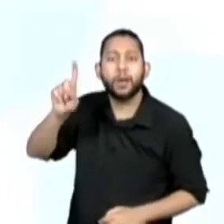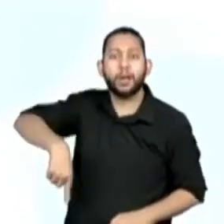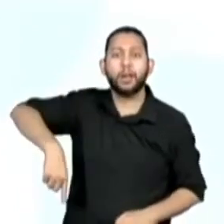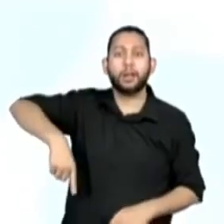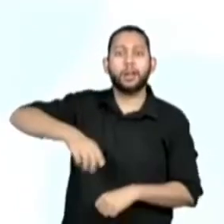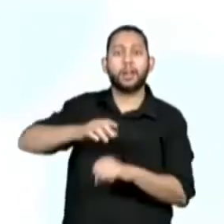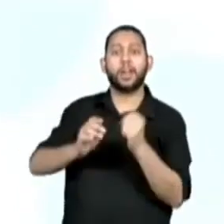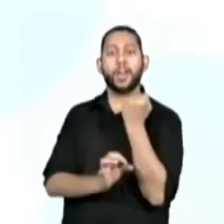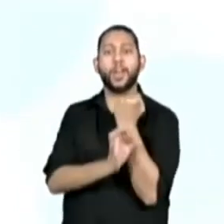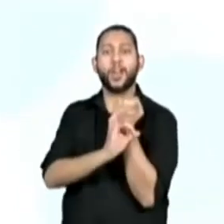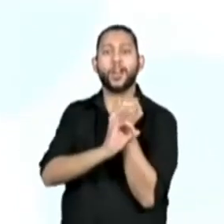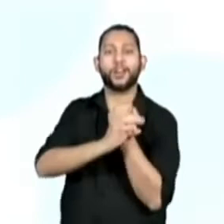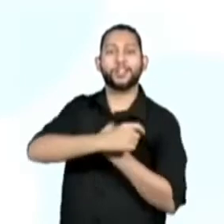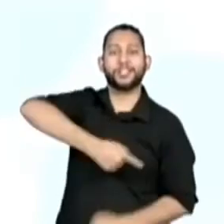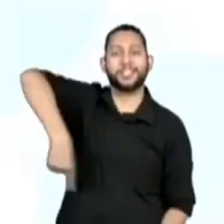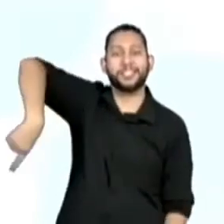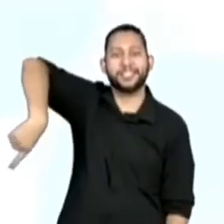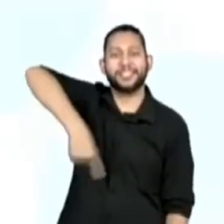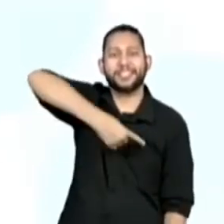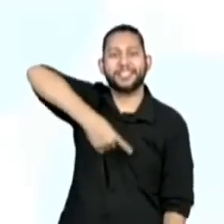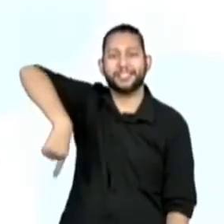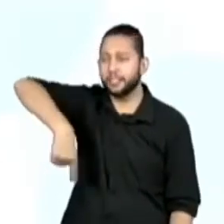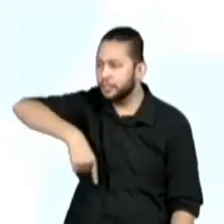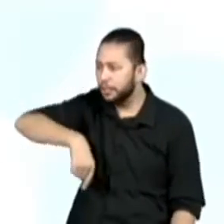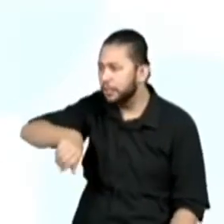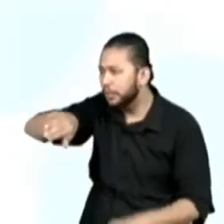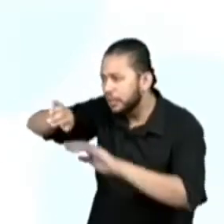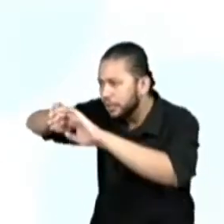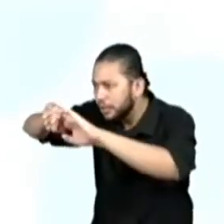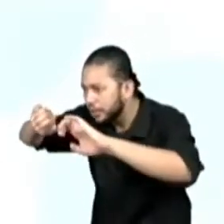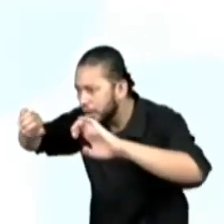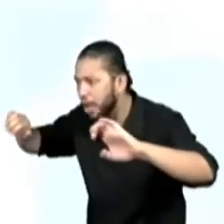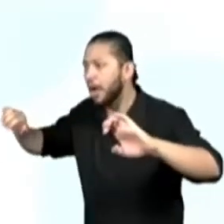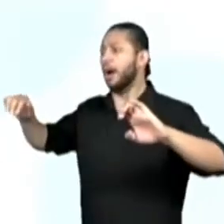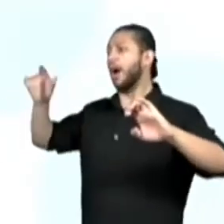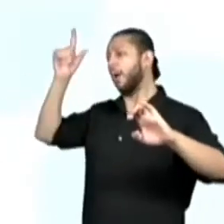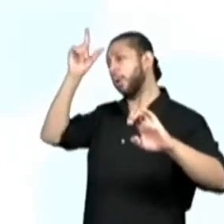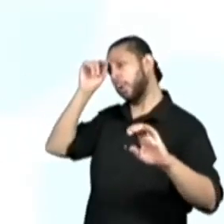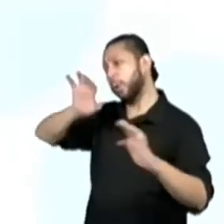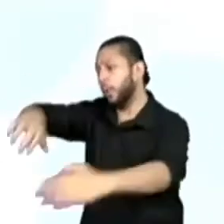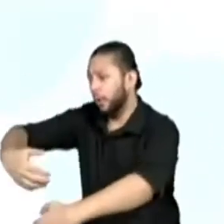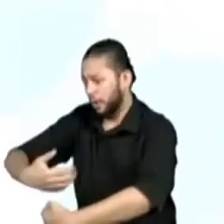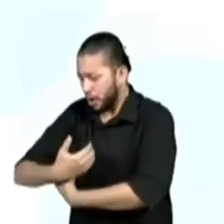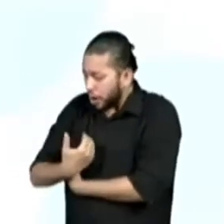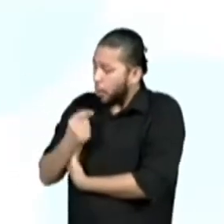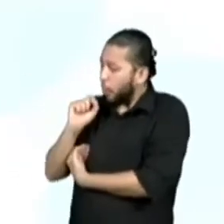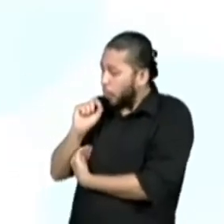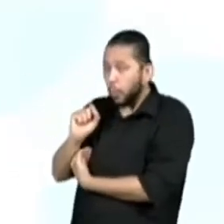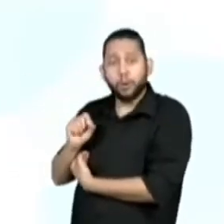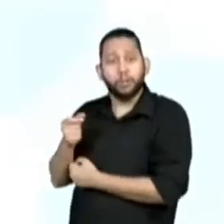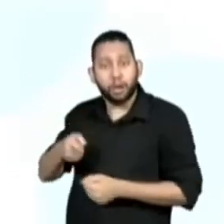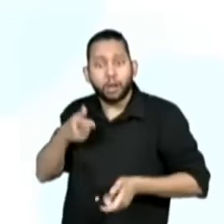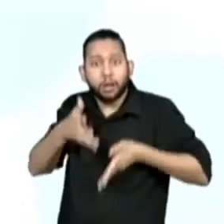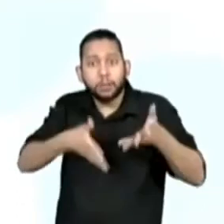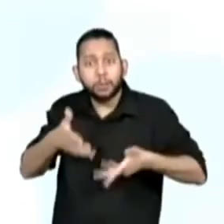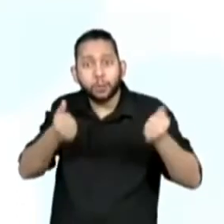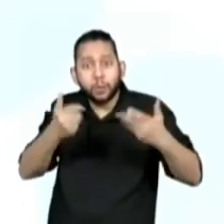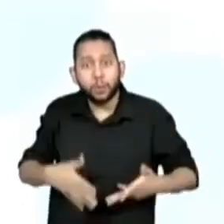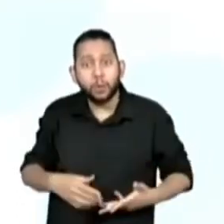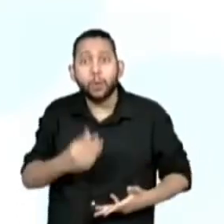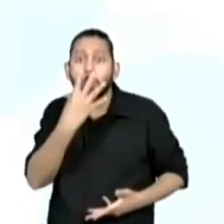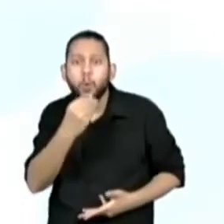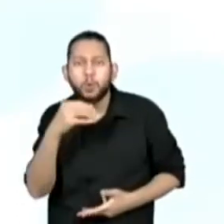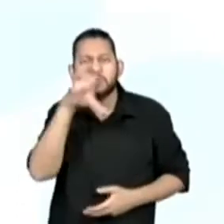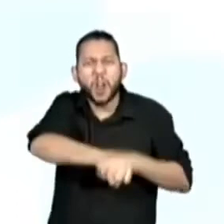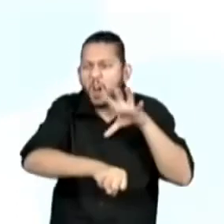pequeno contou-lhe que viera o lobo e devorara todos os outros. Imaginem o